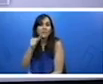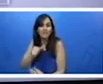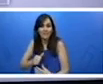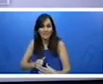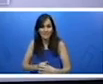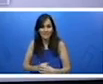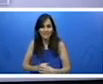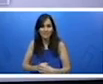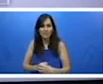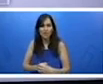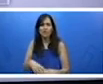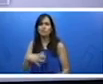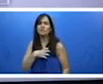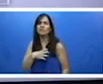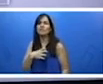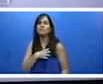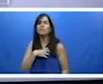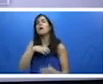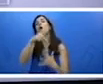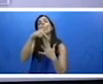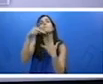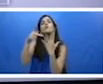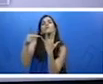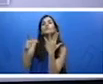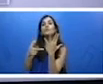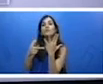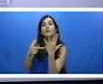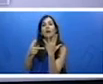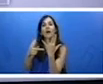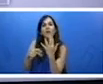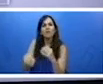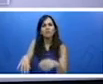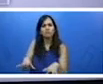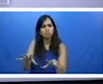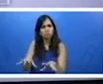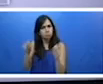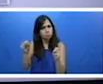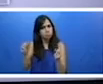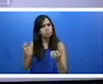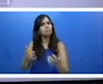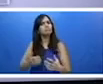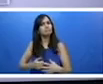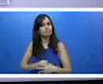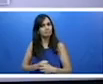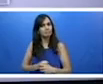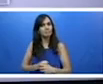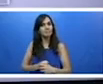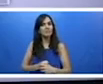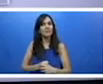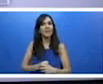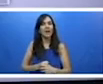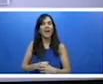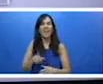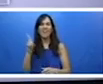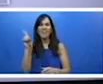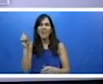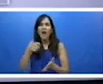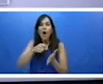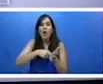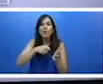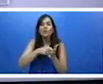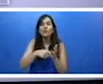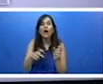Os sentimentos dos personagens tornam-se obsessões nas mãos do autor austríaco, que